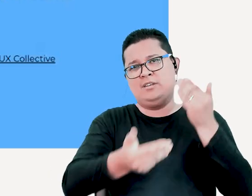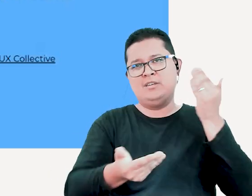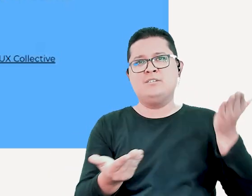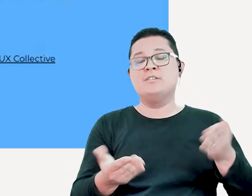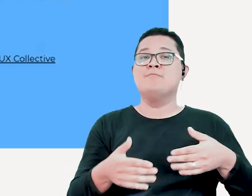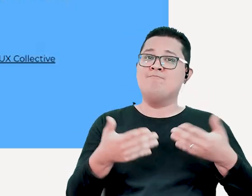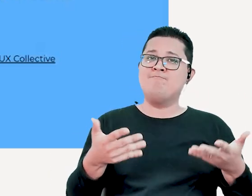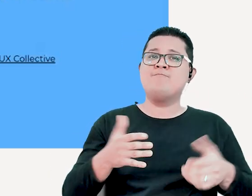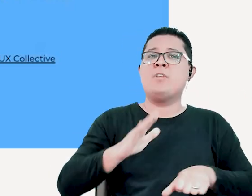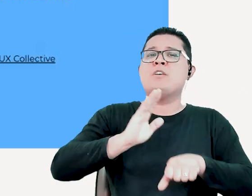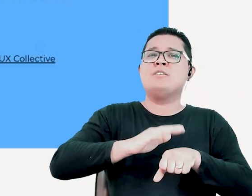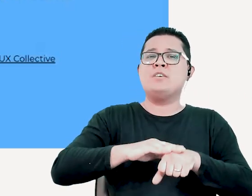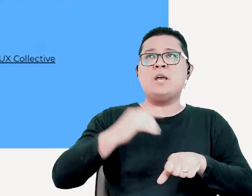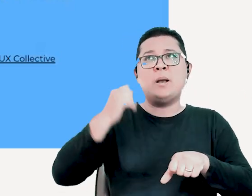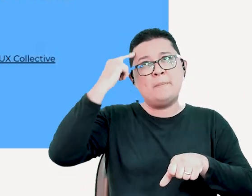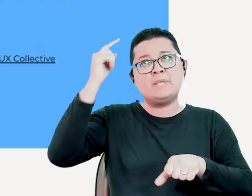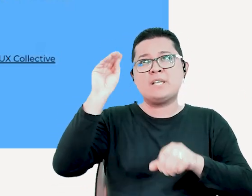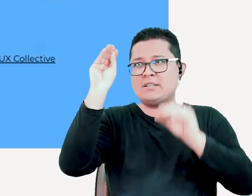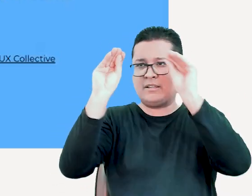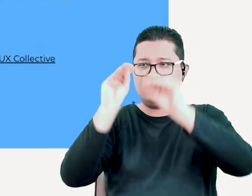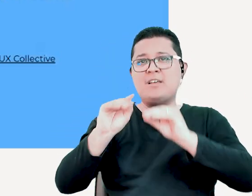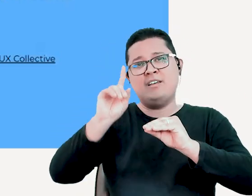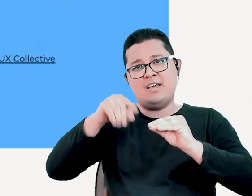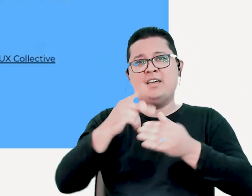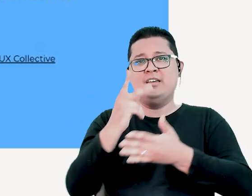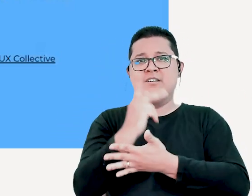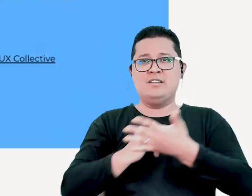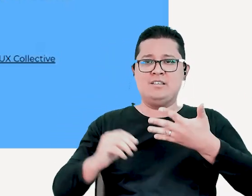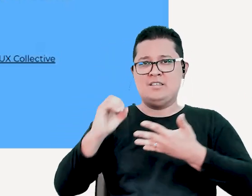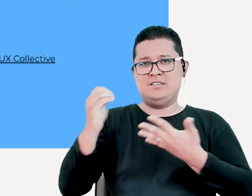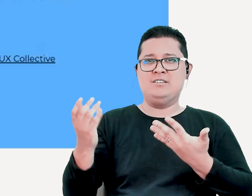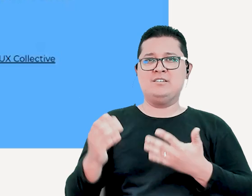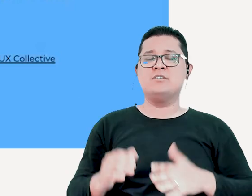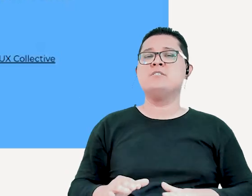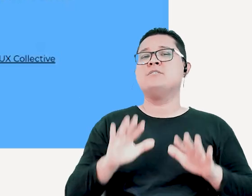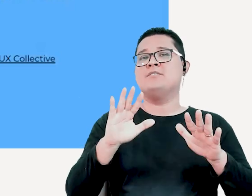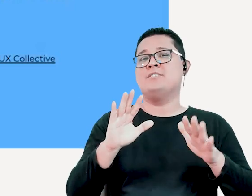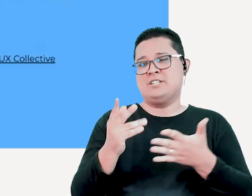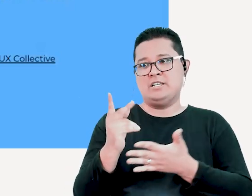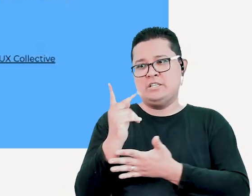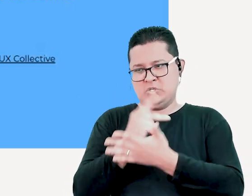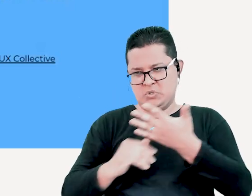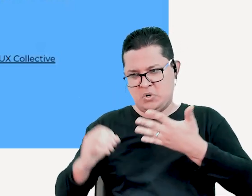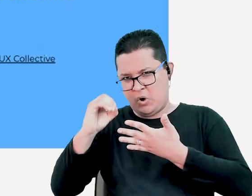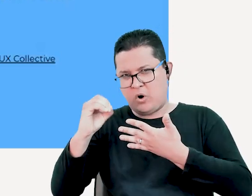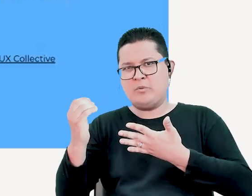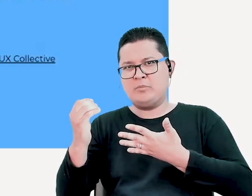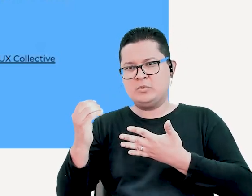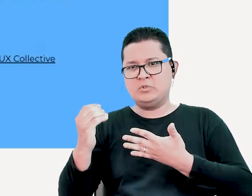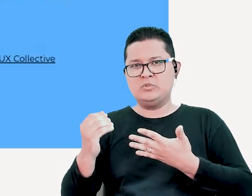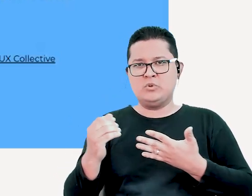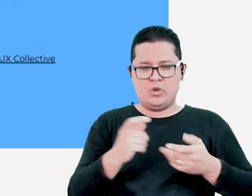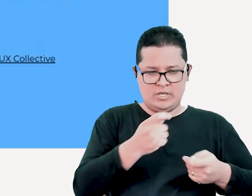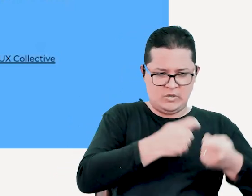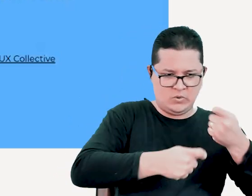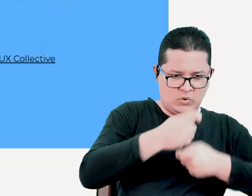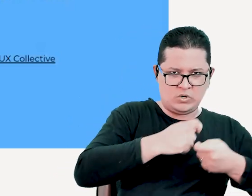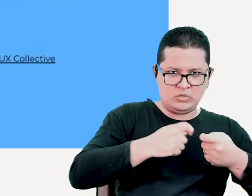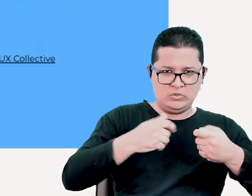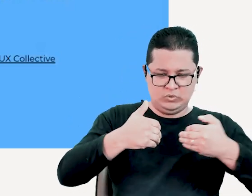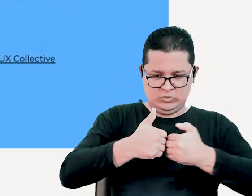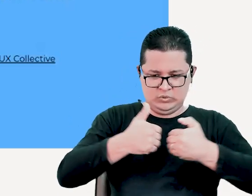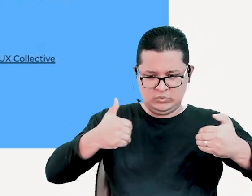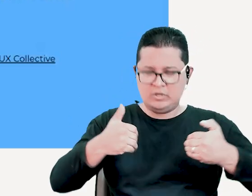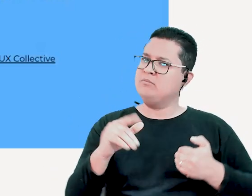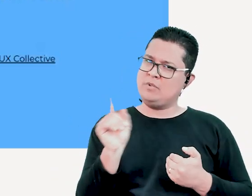de estratégia, e aí falando isso, não é que Ops não esteja dentro de negócio, muito pelo contrário, ele faz escalar